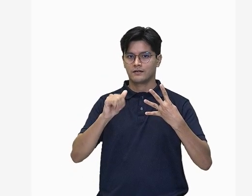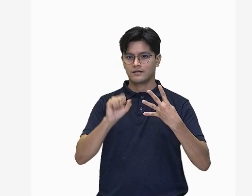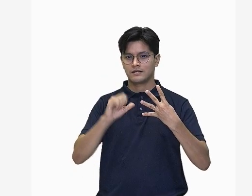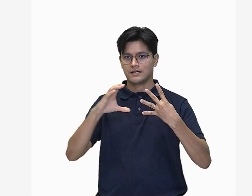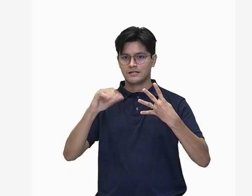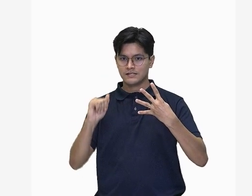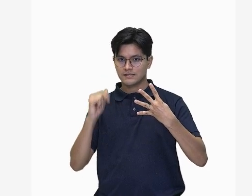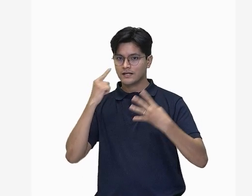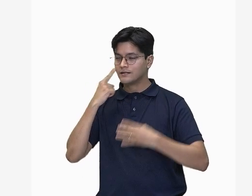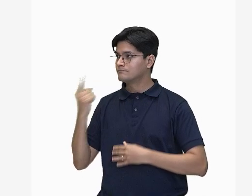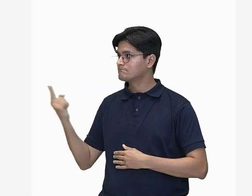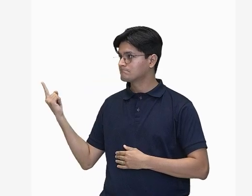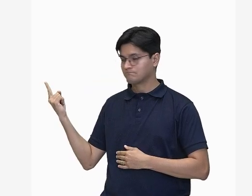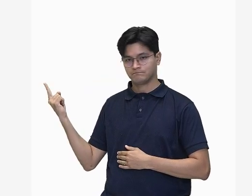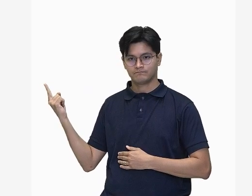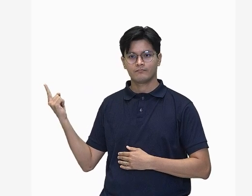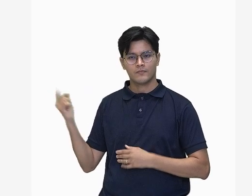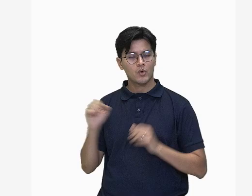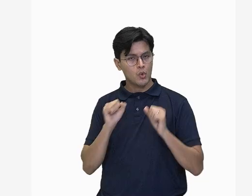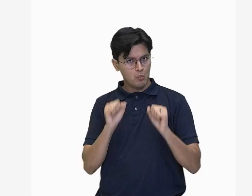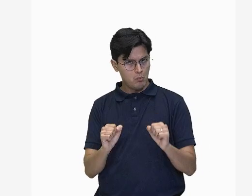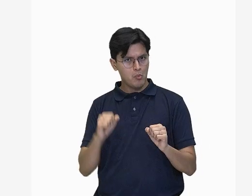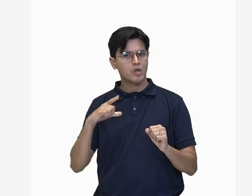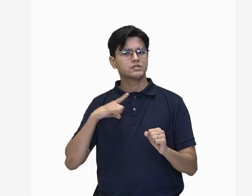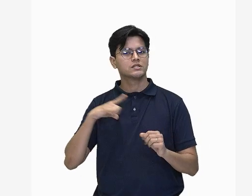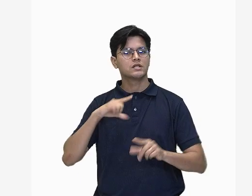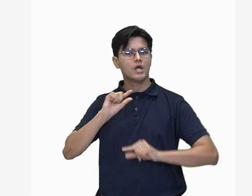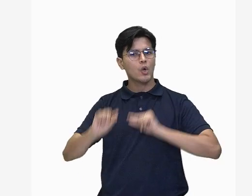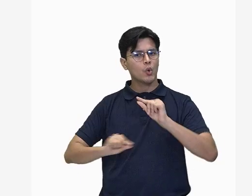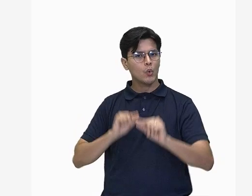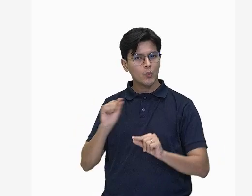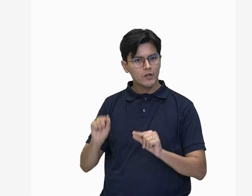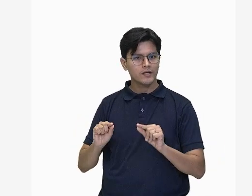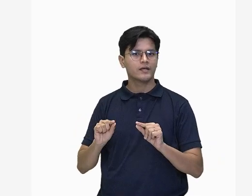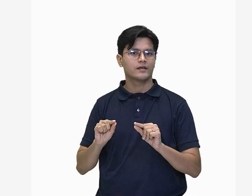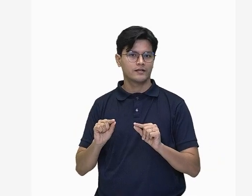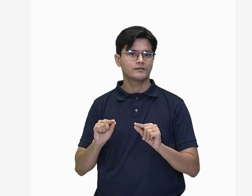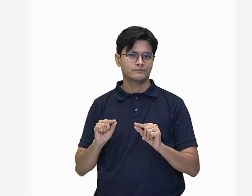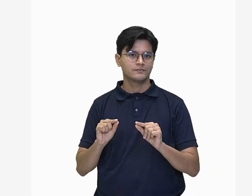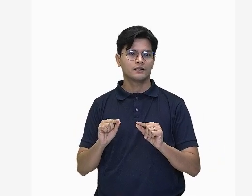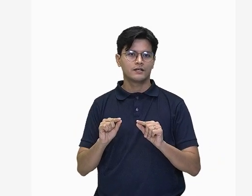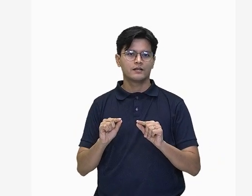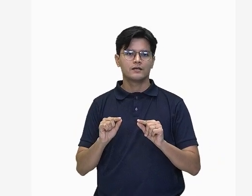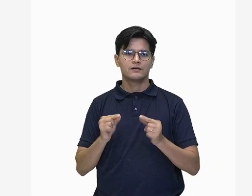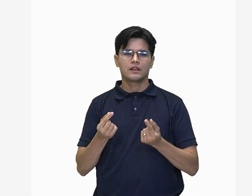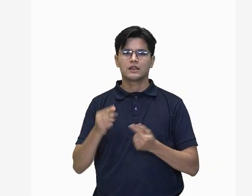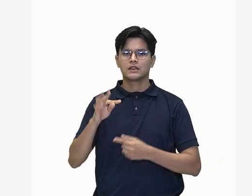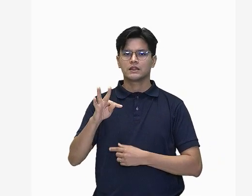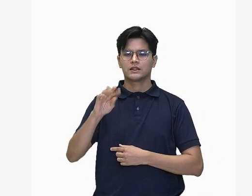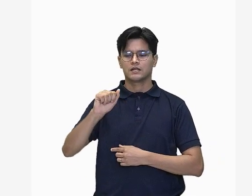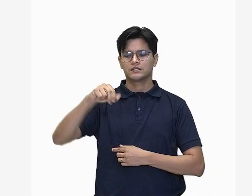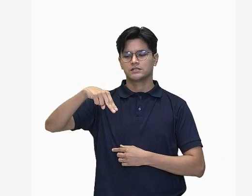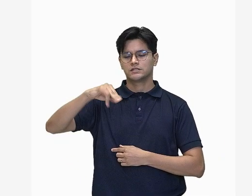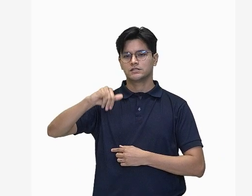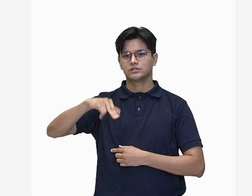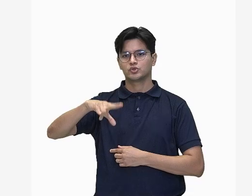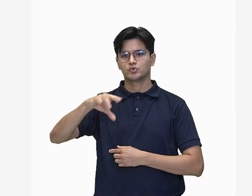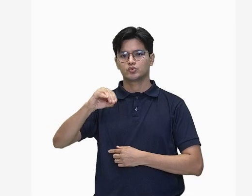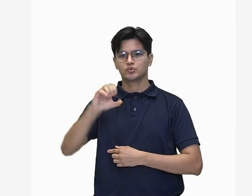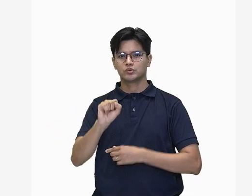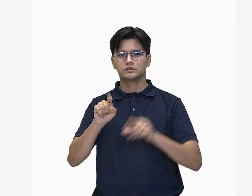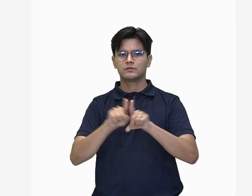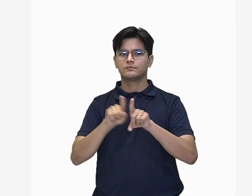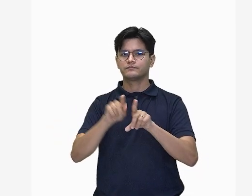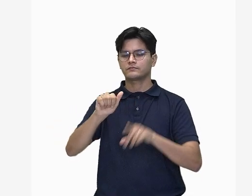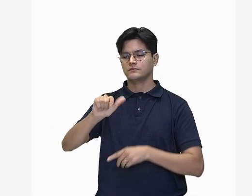caule, pode ser uma fonte concentrada de taninos e alcaloides, como a gente viu anteriormente. Aí o exemplo da